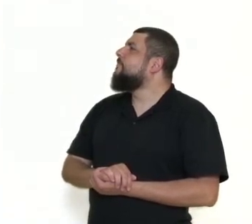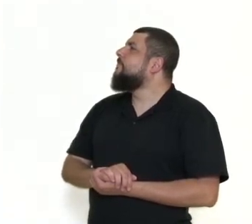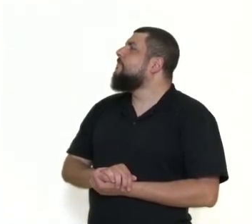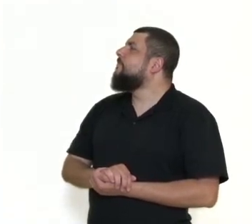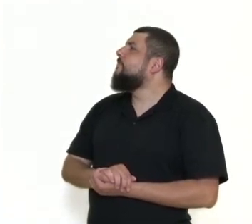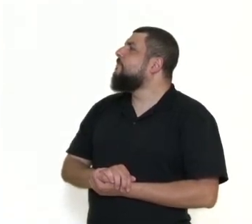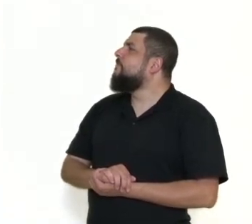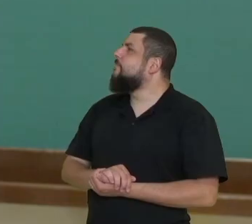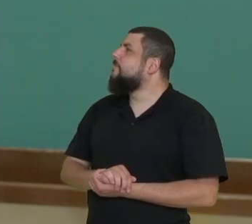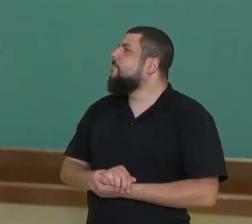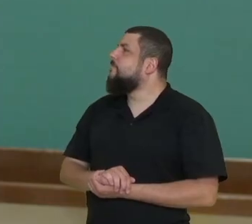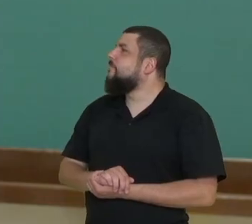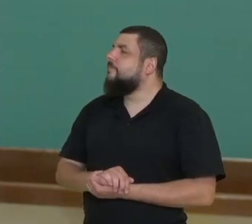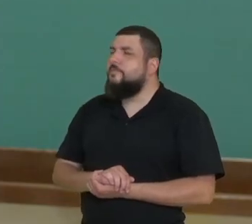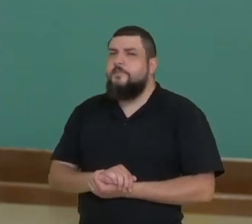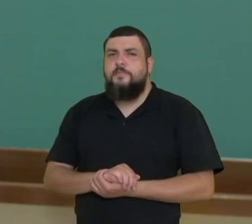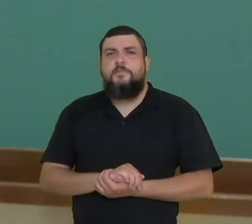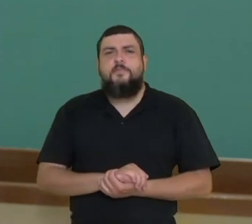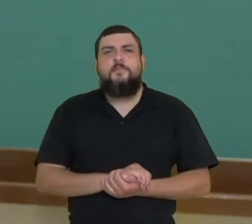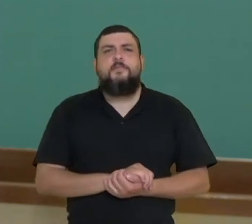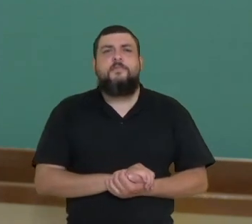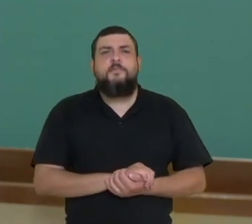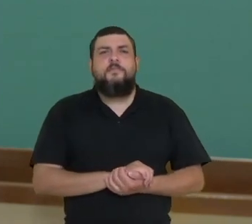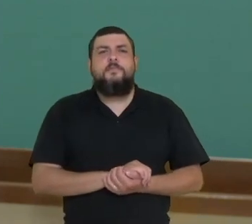seu apelidinho bio.